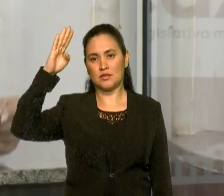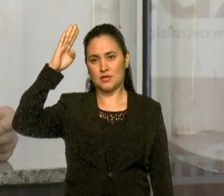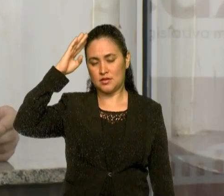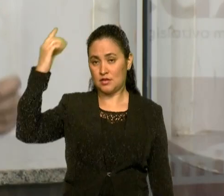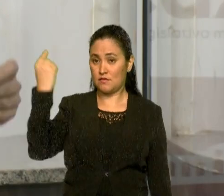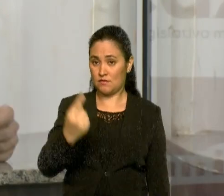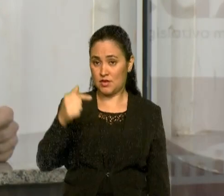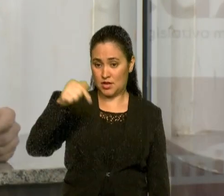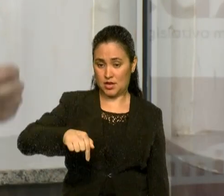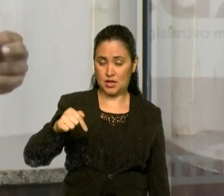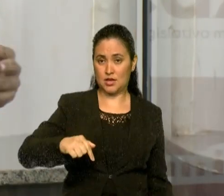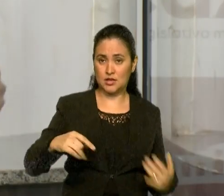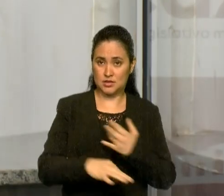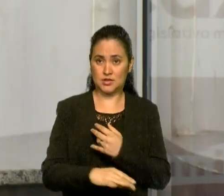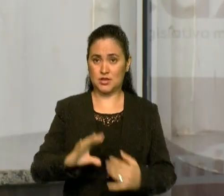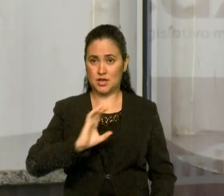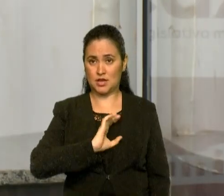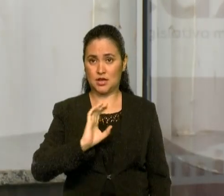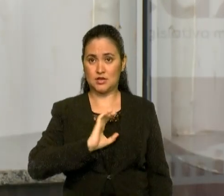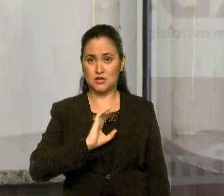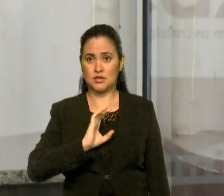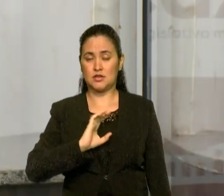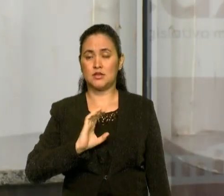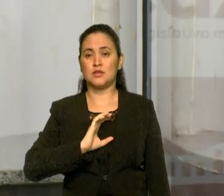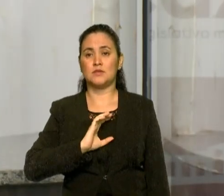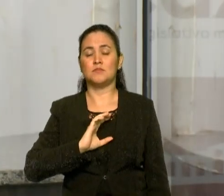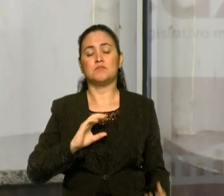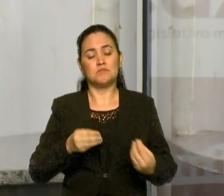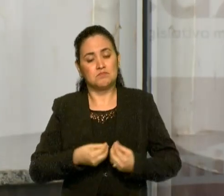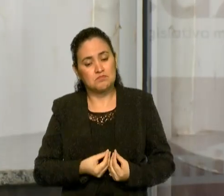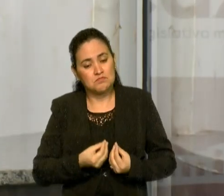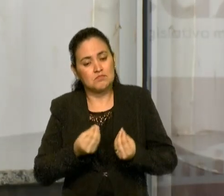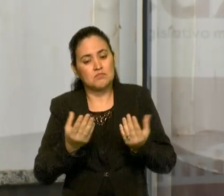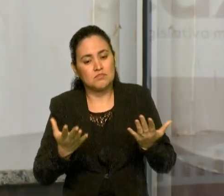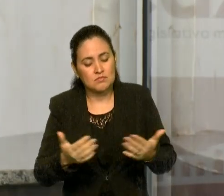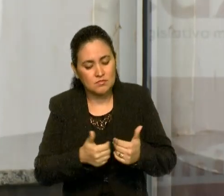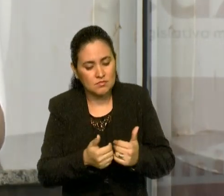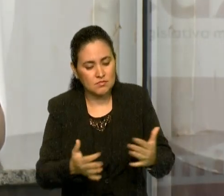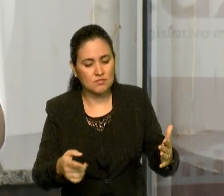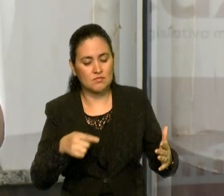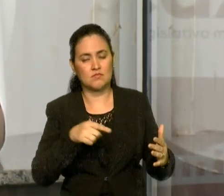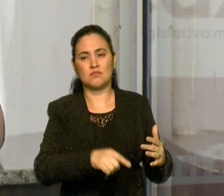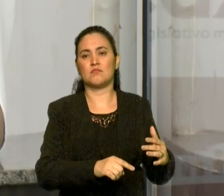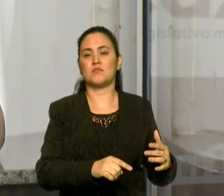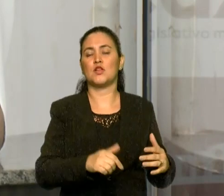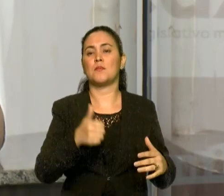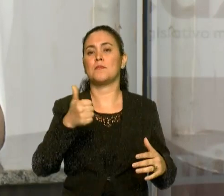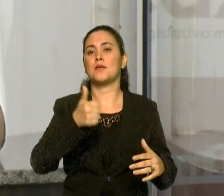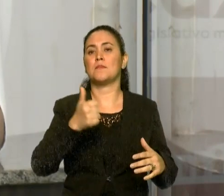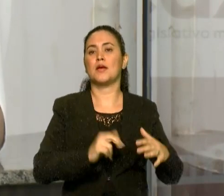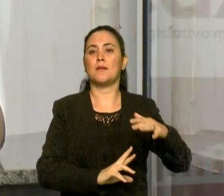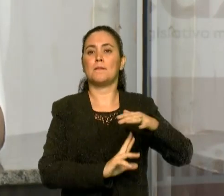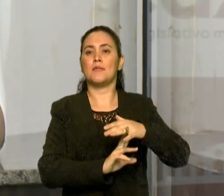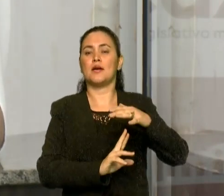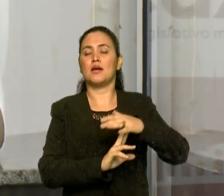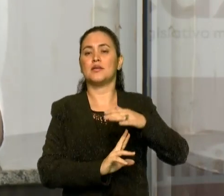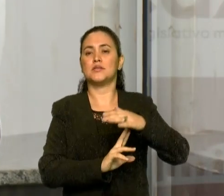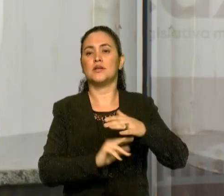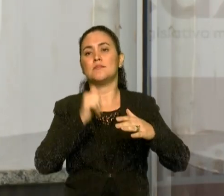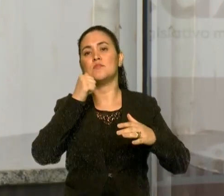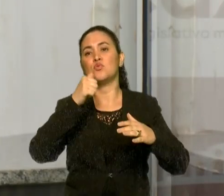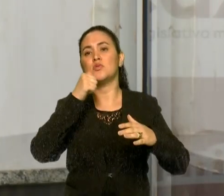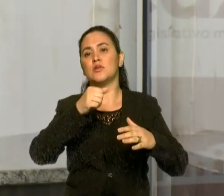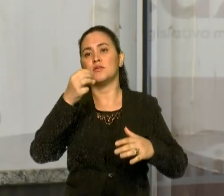e mostrando o carinho, a parceria e o reconhecimento que ele tem pelos caxienses ao entregar a primeira casa da mulher maranhense do